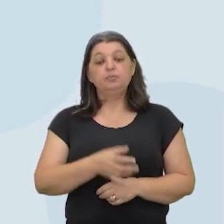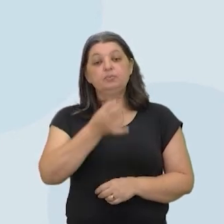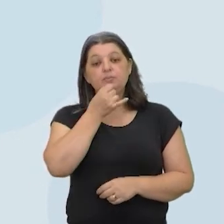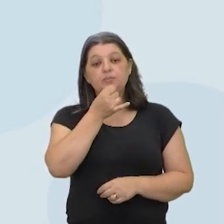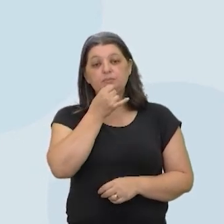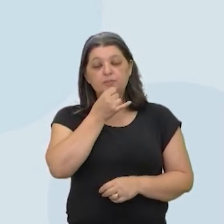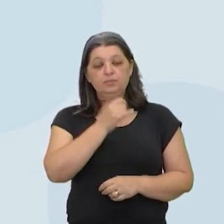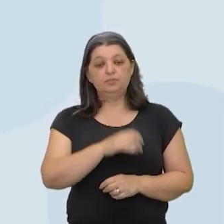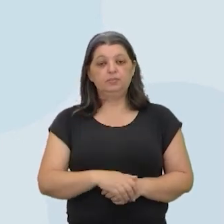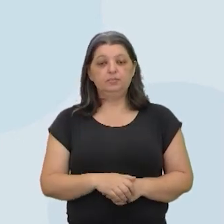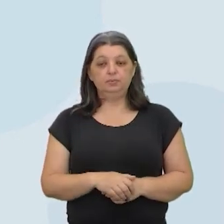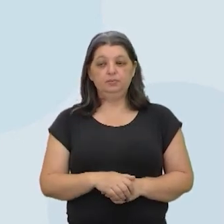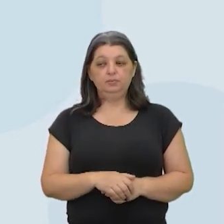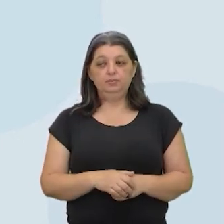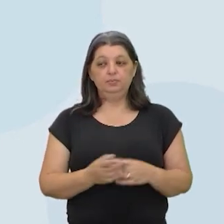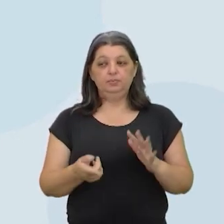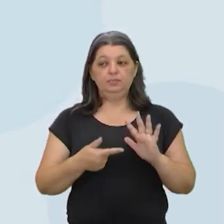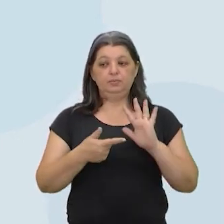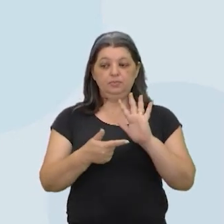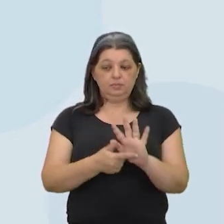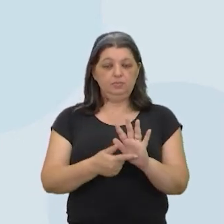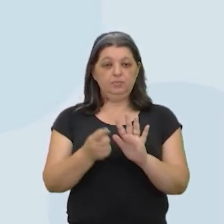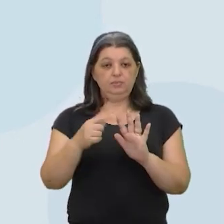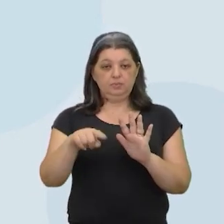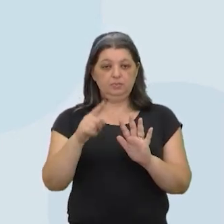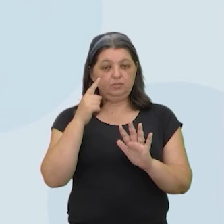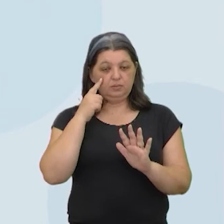Exemplos, né? Aí a gente mostra para vocês a